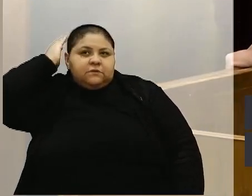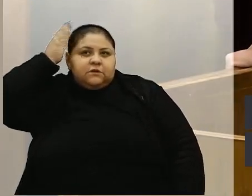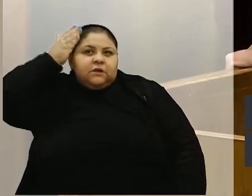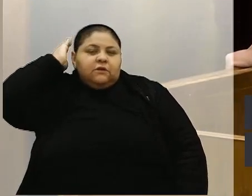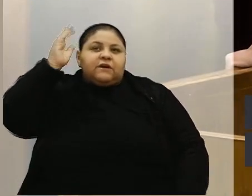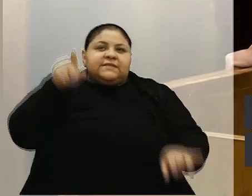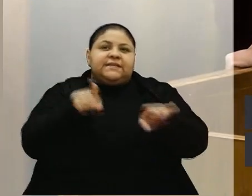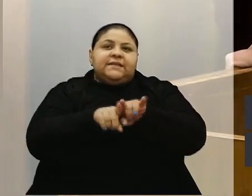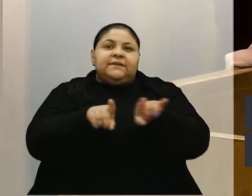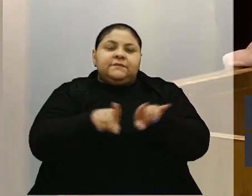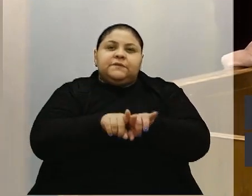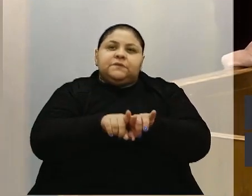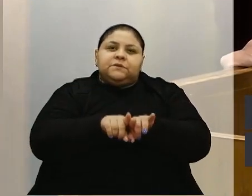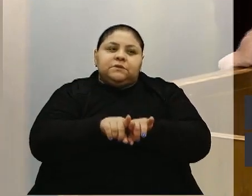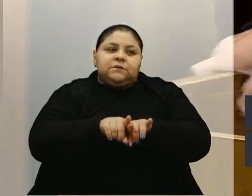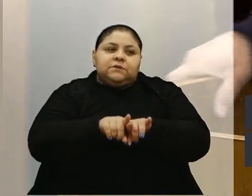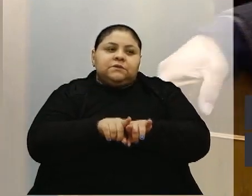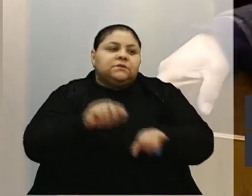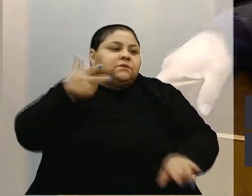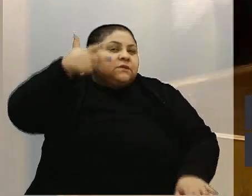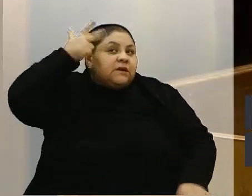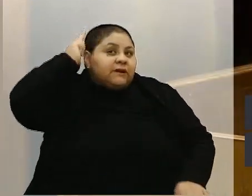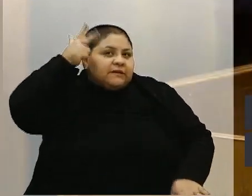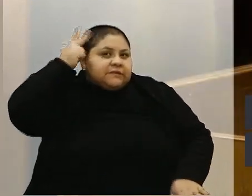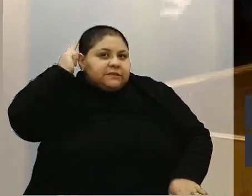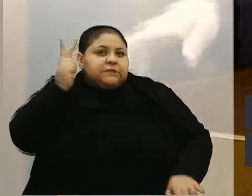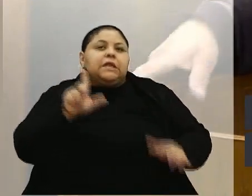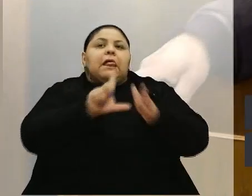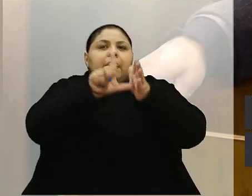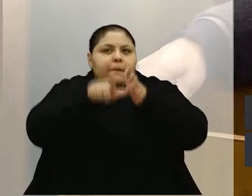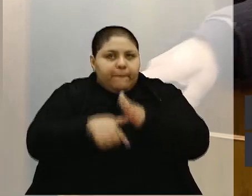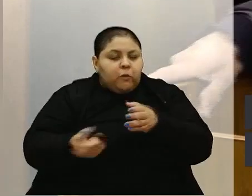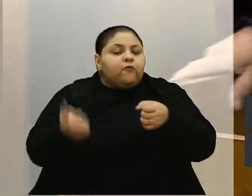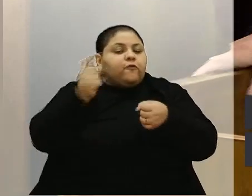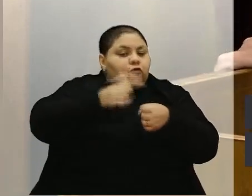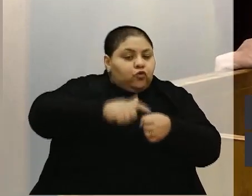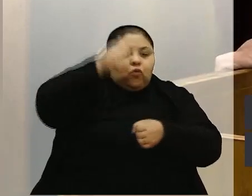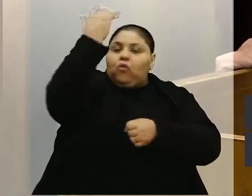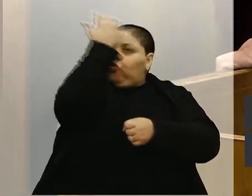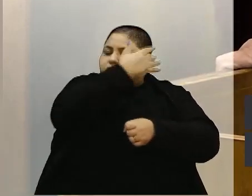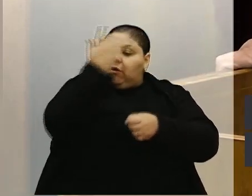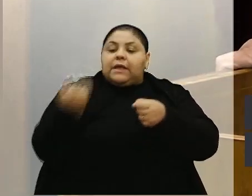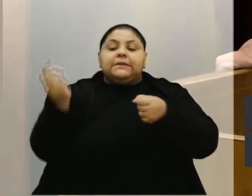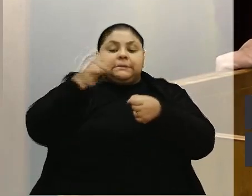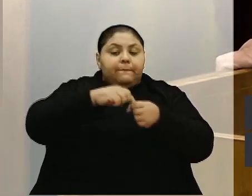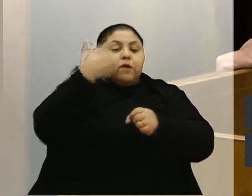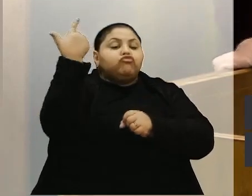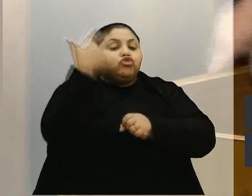de bairro. Depois veio o Adiló, recebeu novamente, porque foi na UAB.